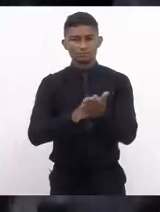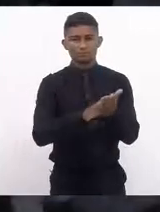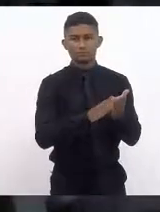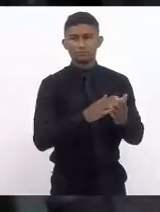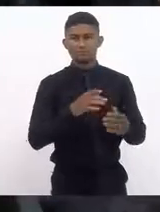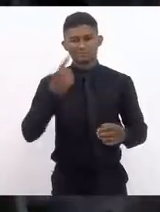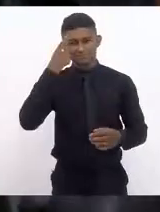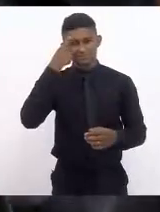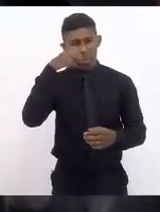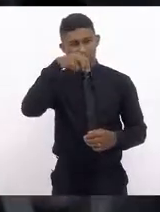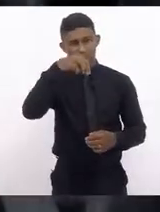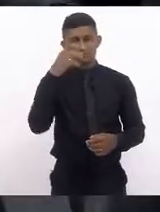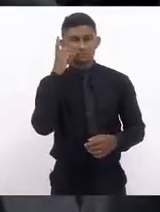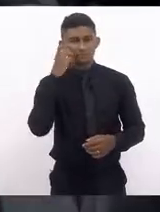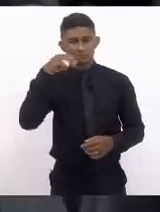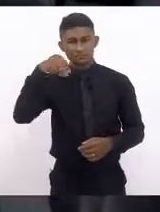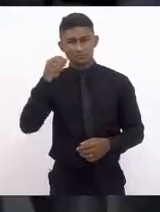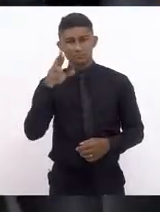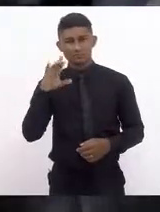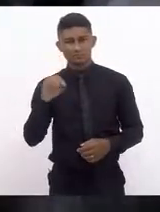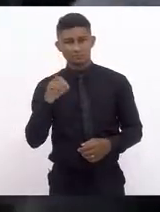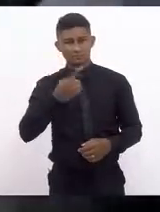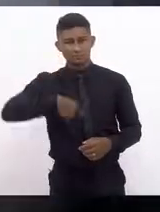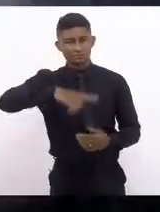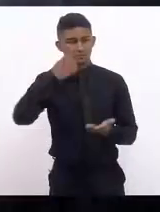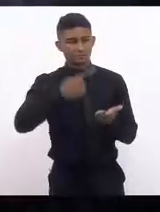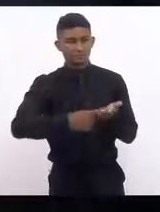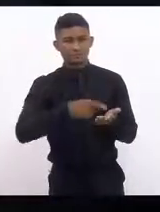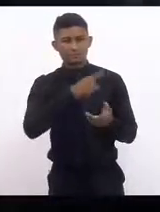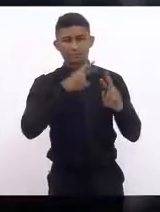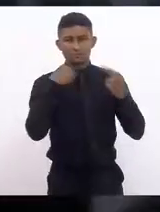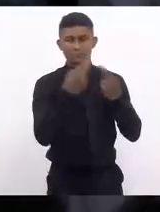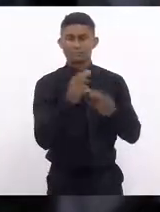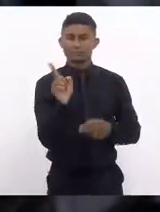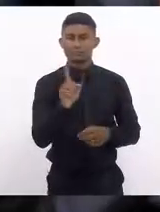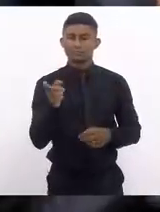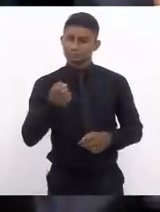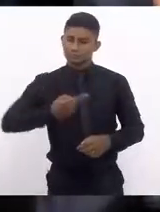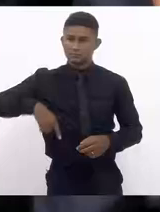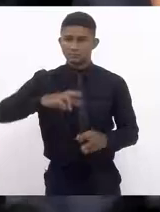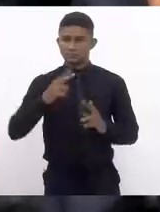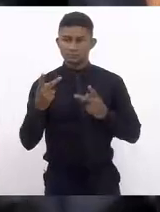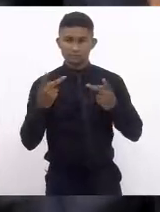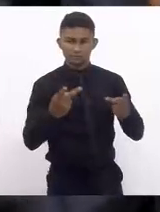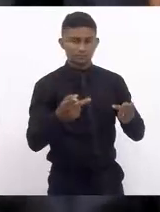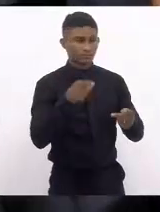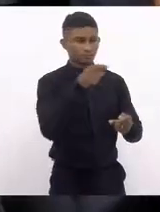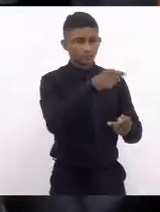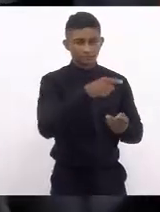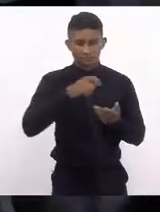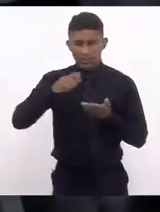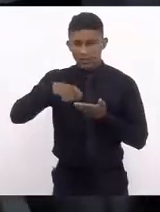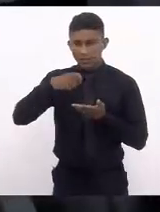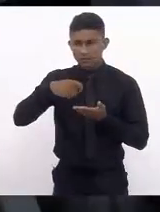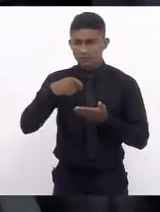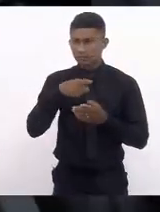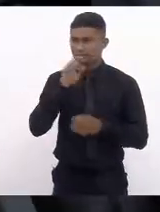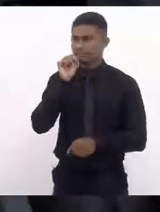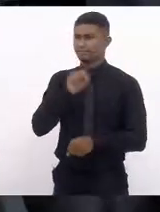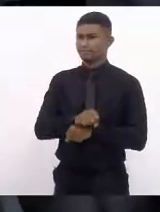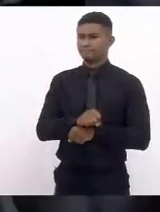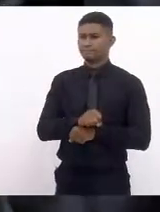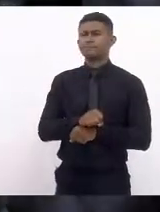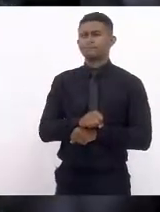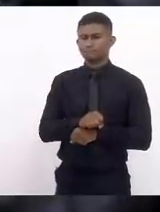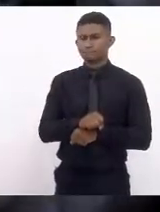reunião com deputado Márcio nós fomos no gabinete do deputado Márcio tá tem que falou ele tava almoçando até interromper o almoço para